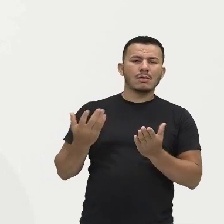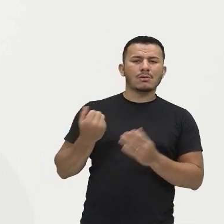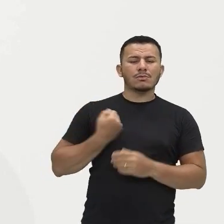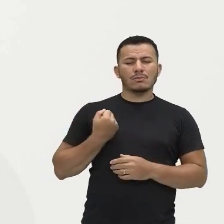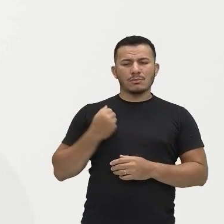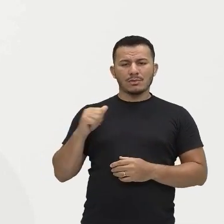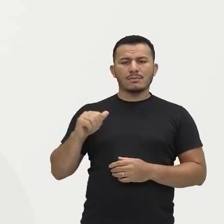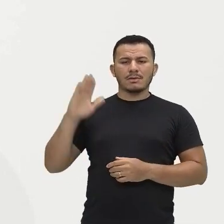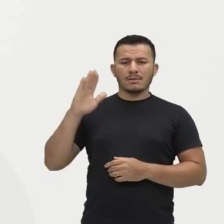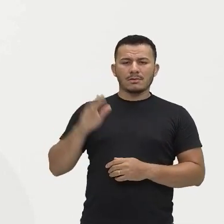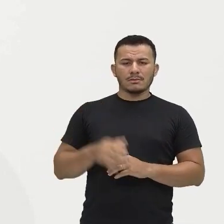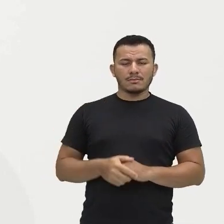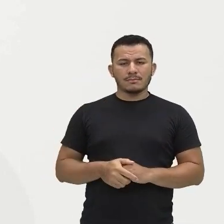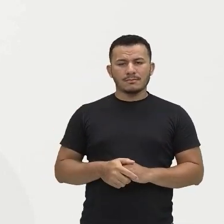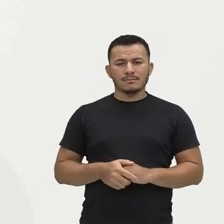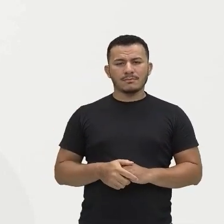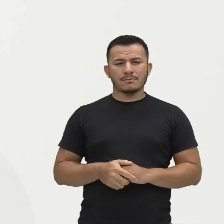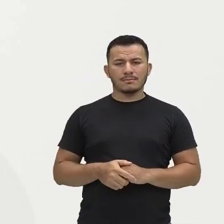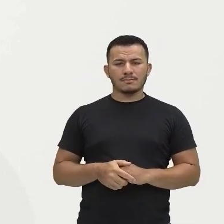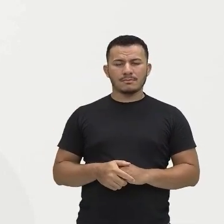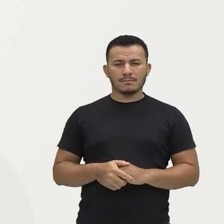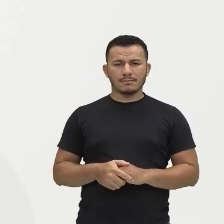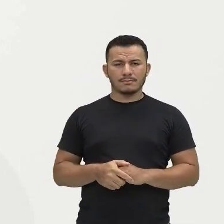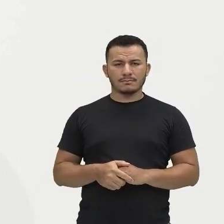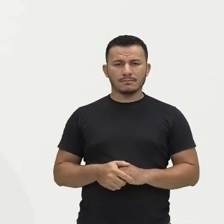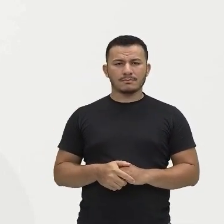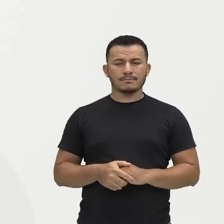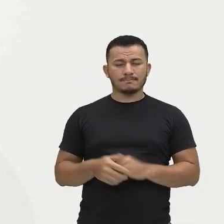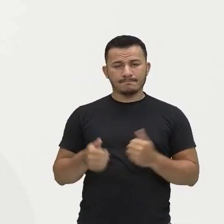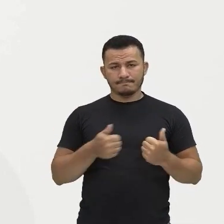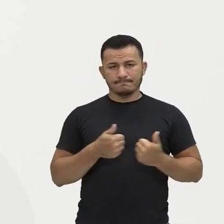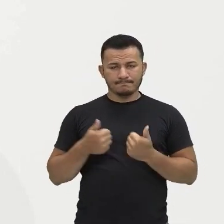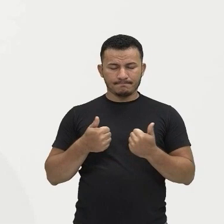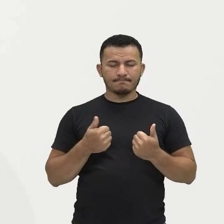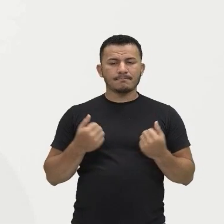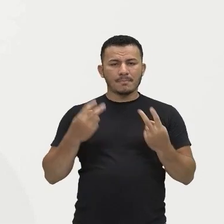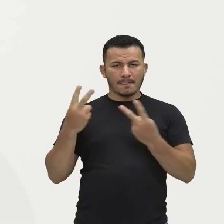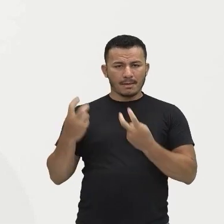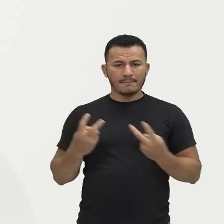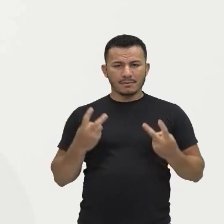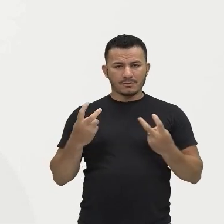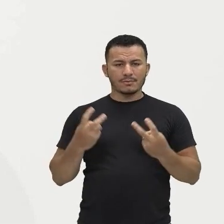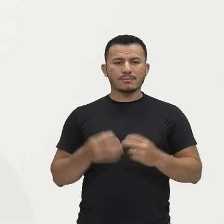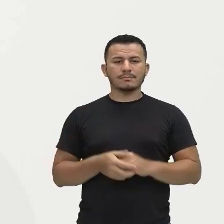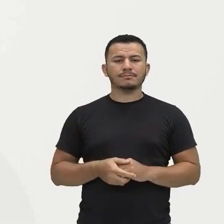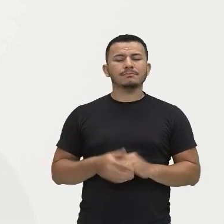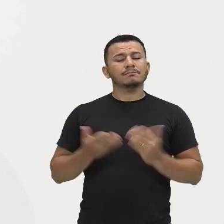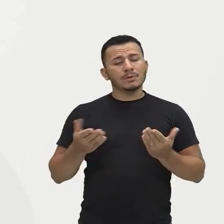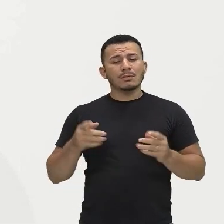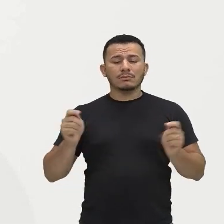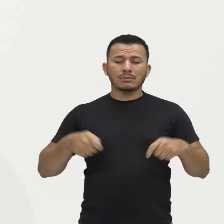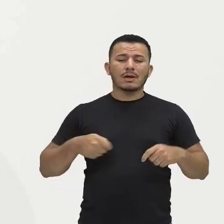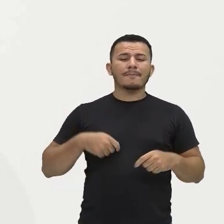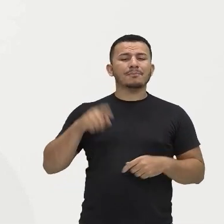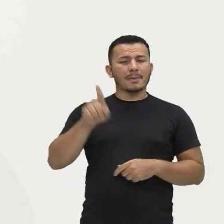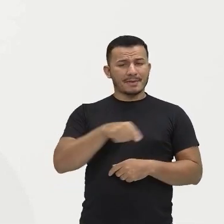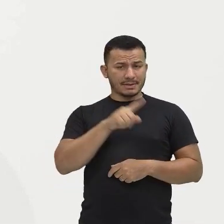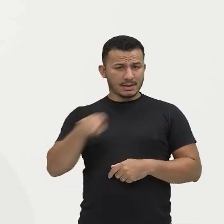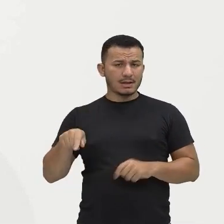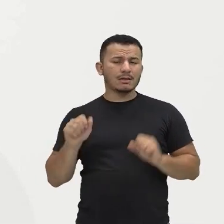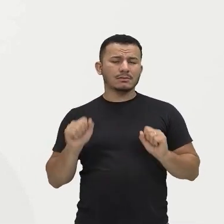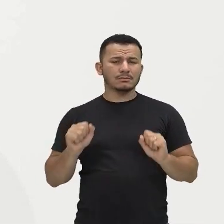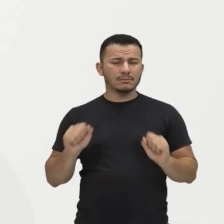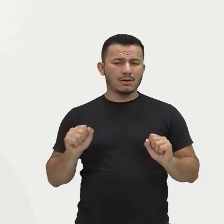aqui. Maior número em módulo, beleza? Então, observação, pessoal. Podemos cancelar